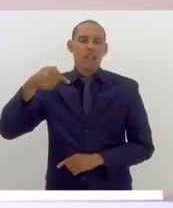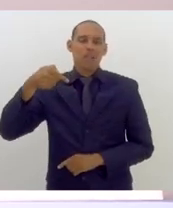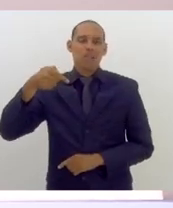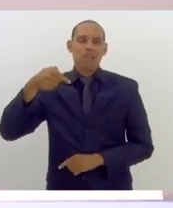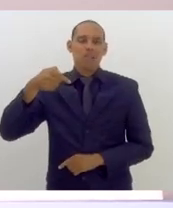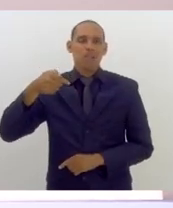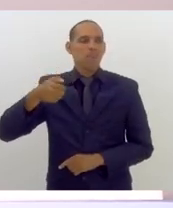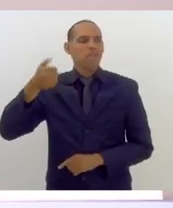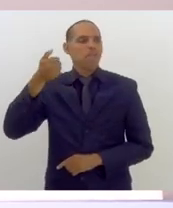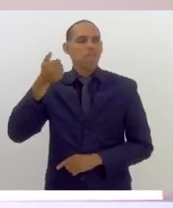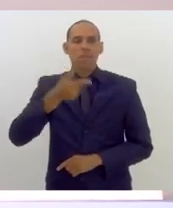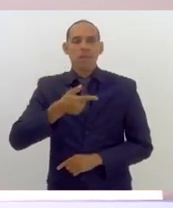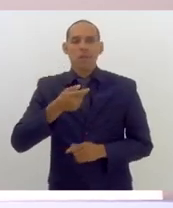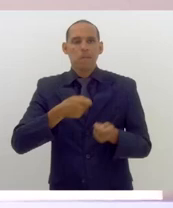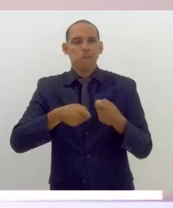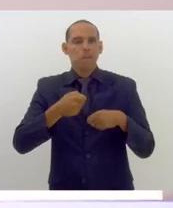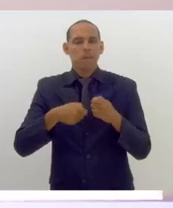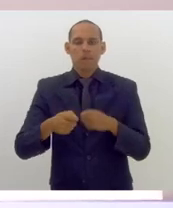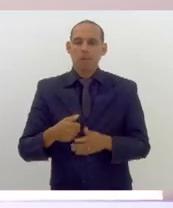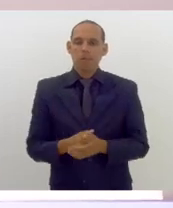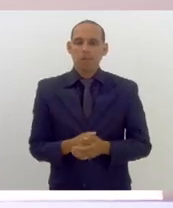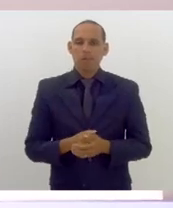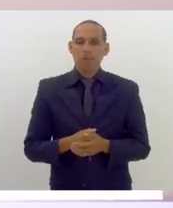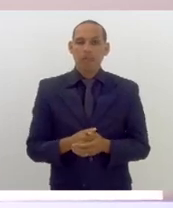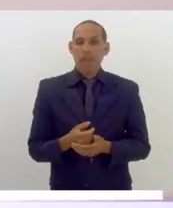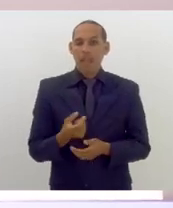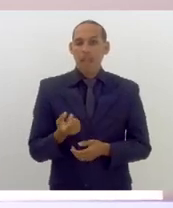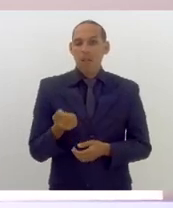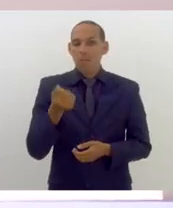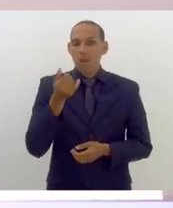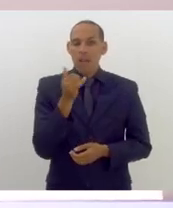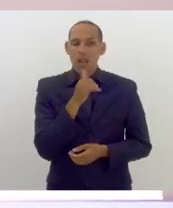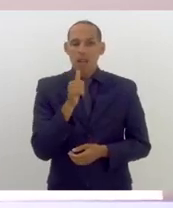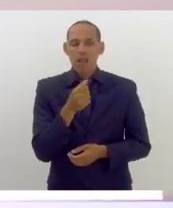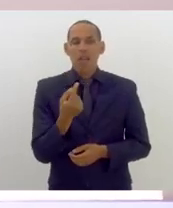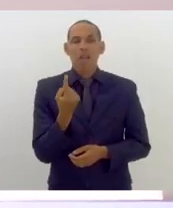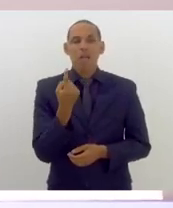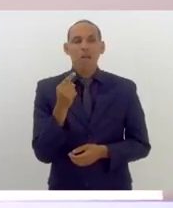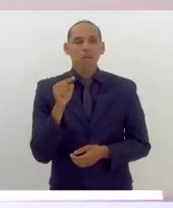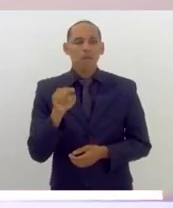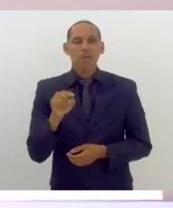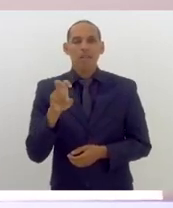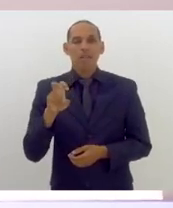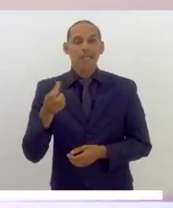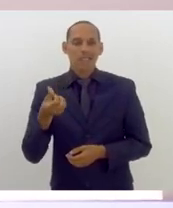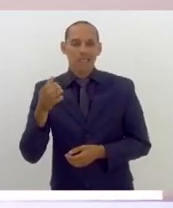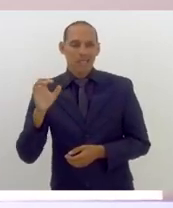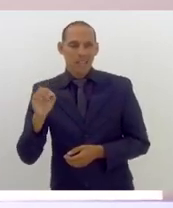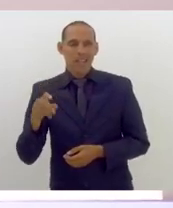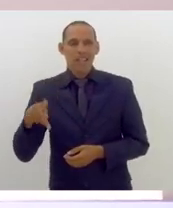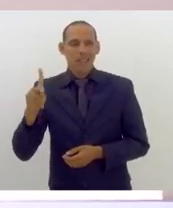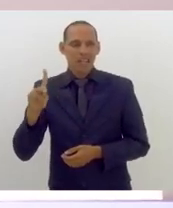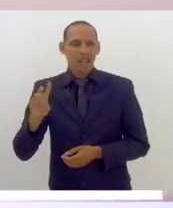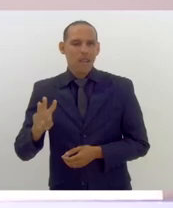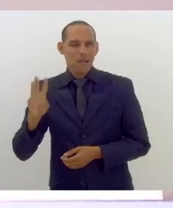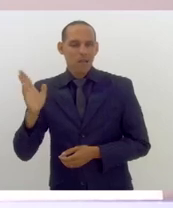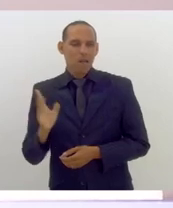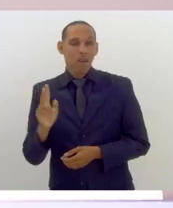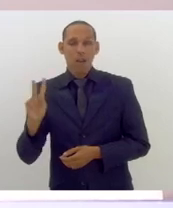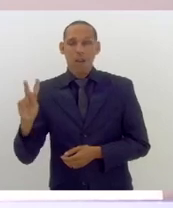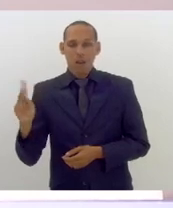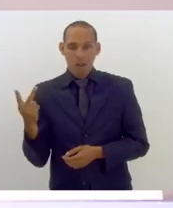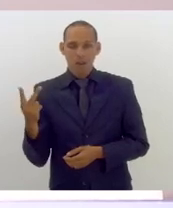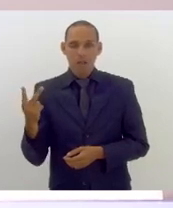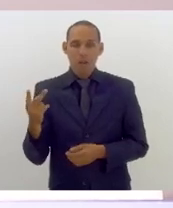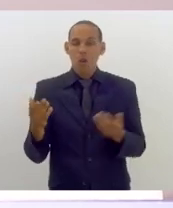o preço da energia em 1560 pelo quilates fora o mercado trabalha com preço hoje à vista